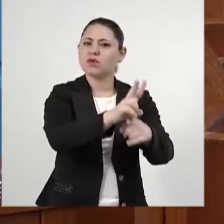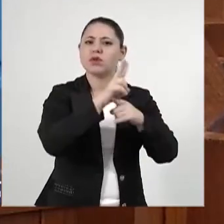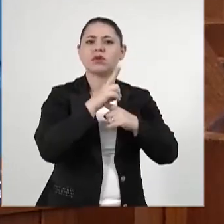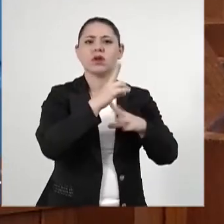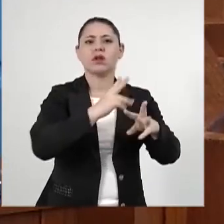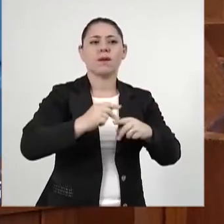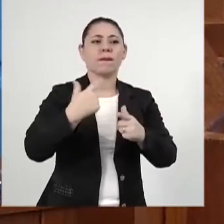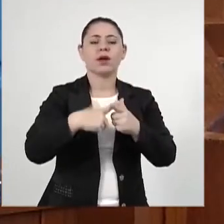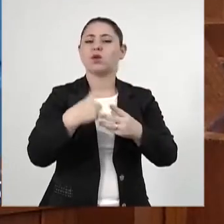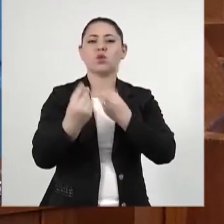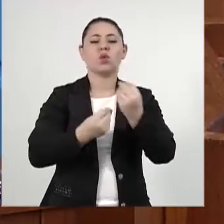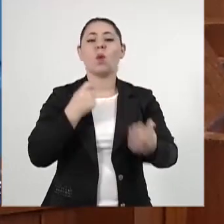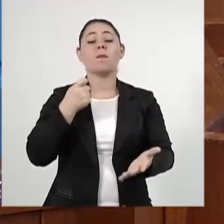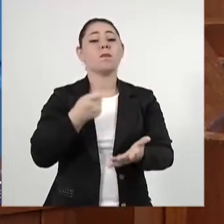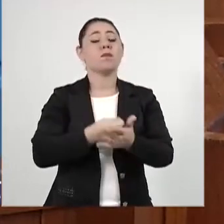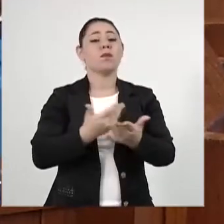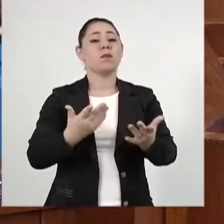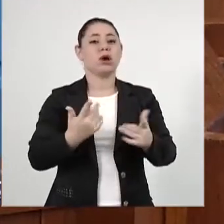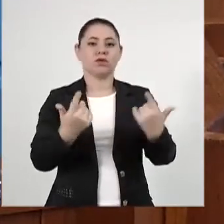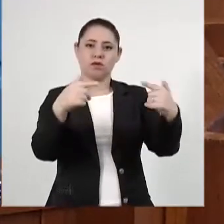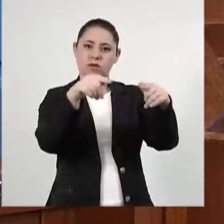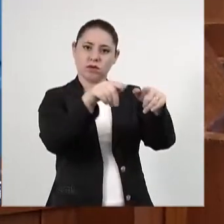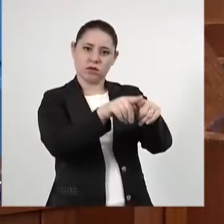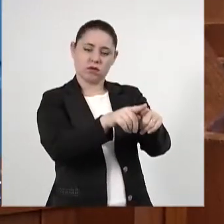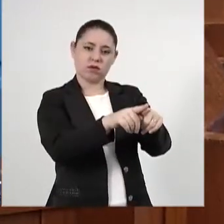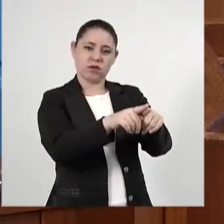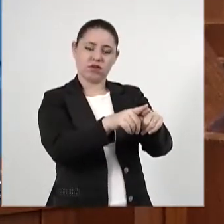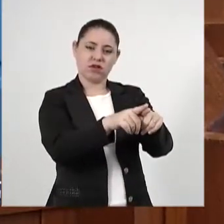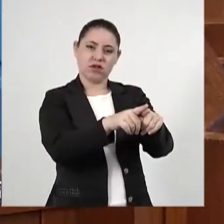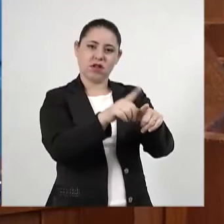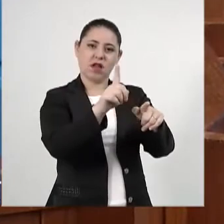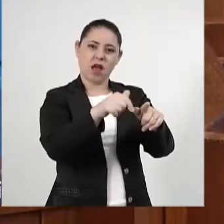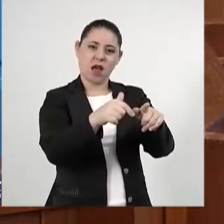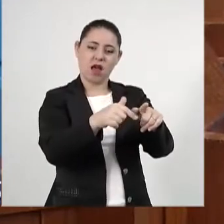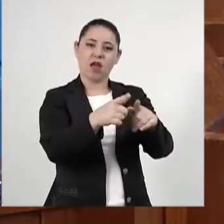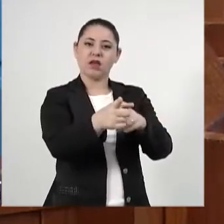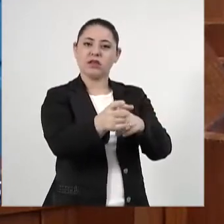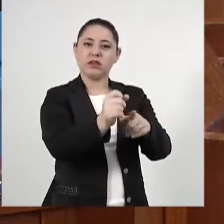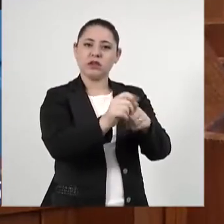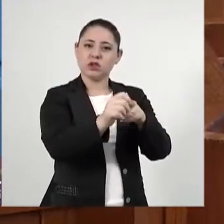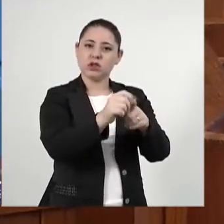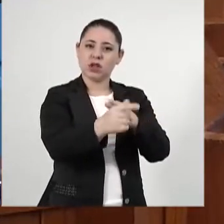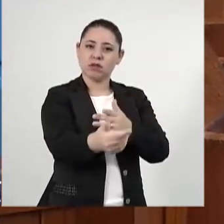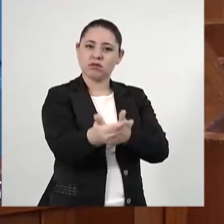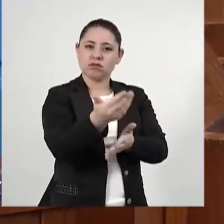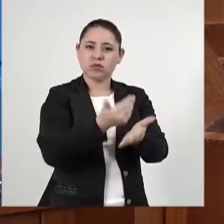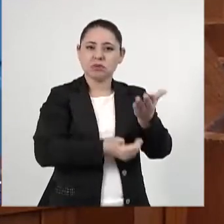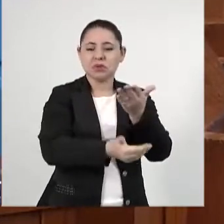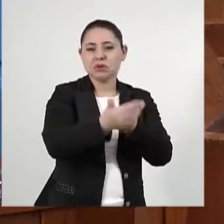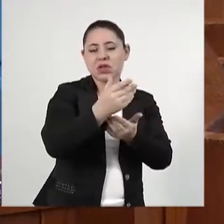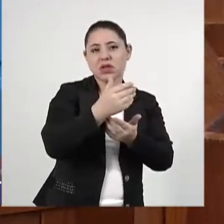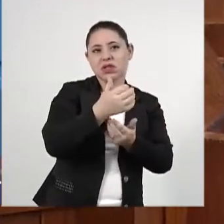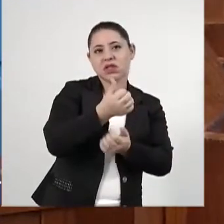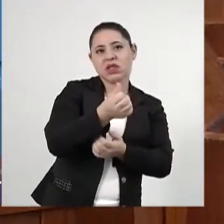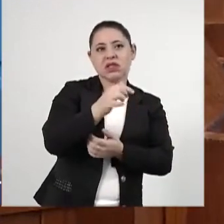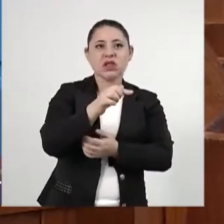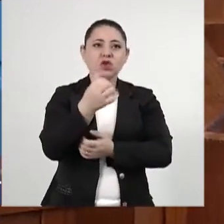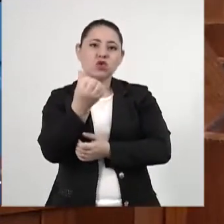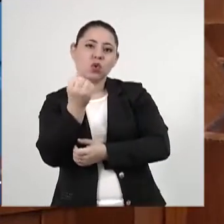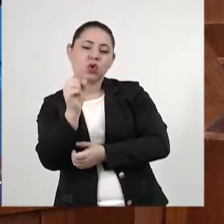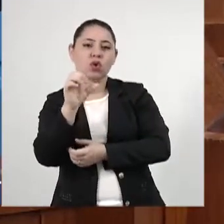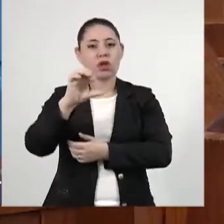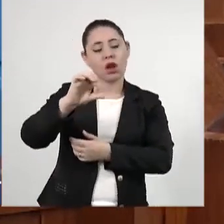como dar a garantia. Mas faz a parceria por baixo do pano e recebe 6, 7, 8, 9 mil reais